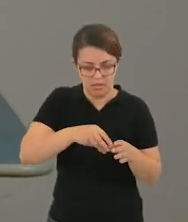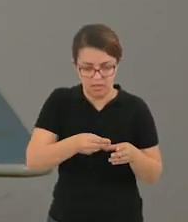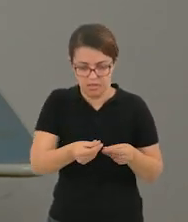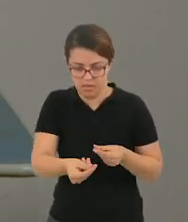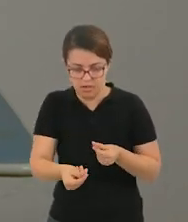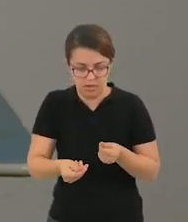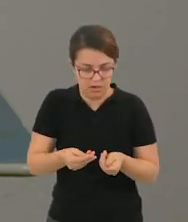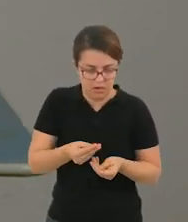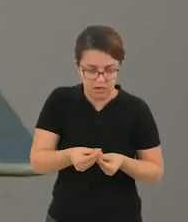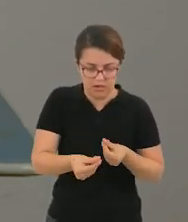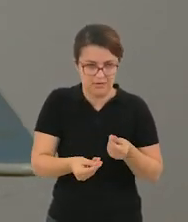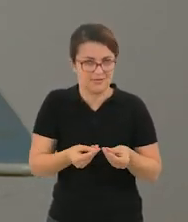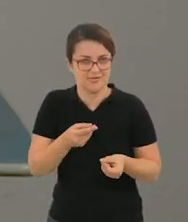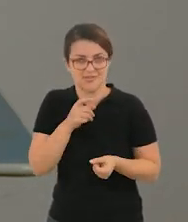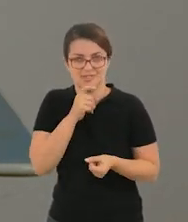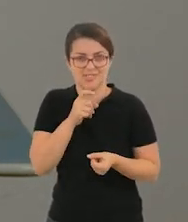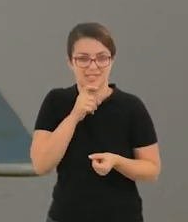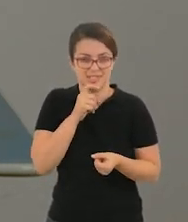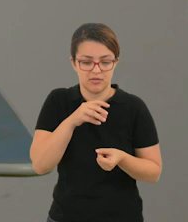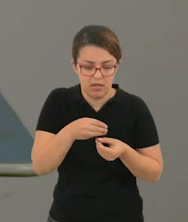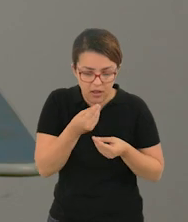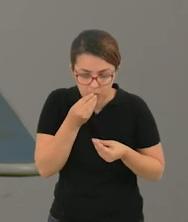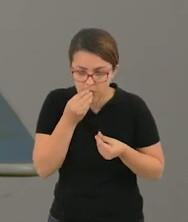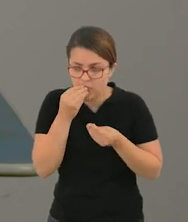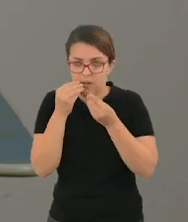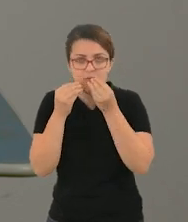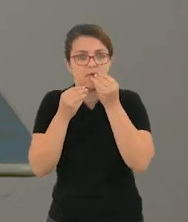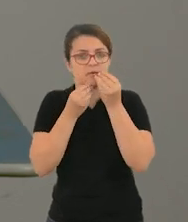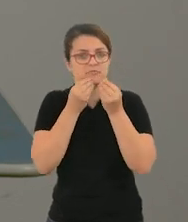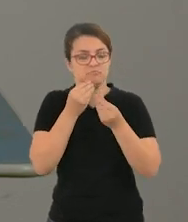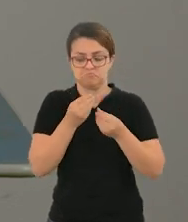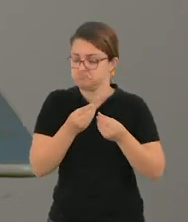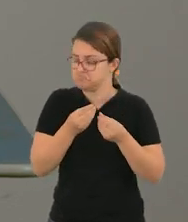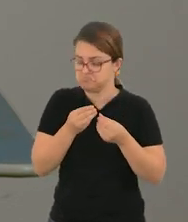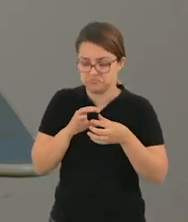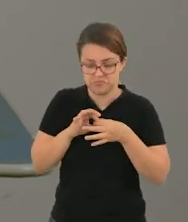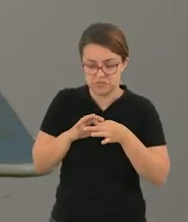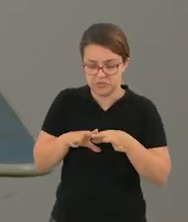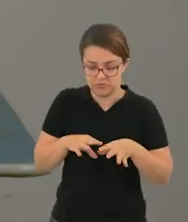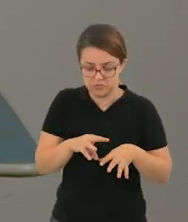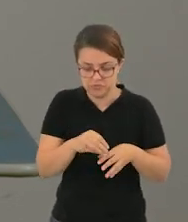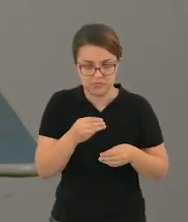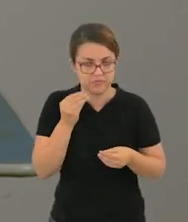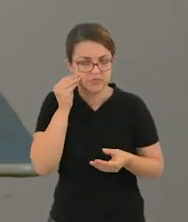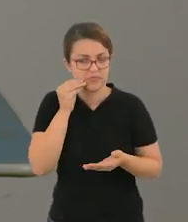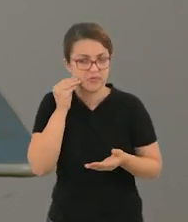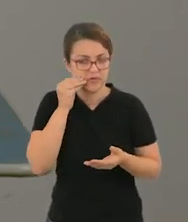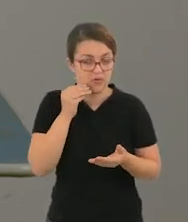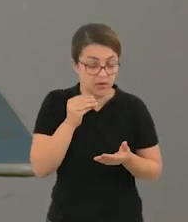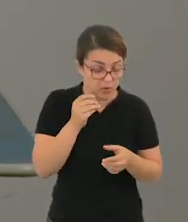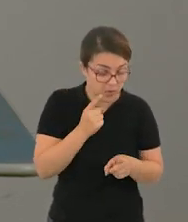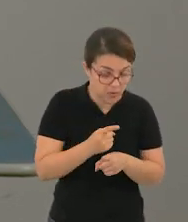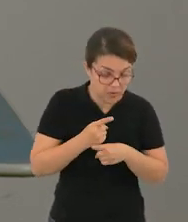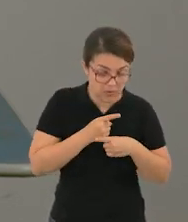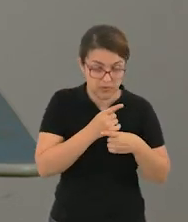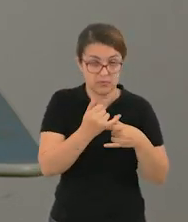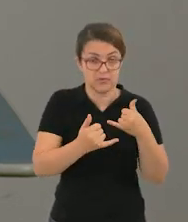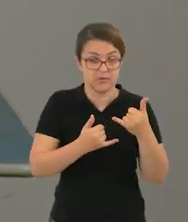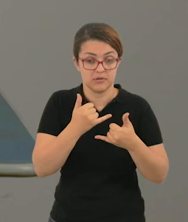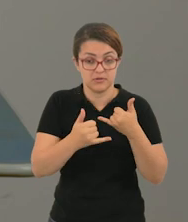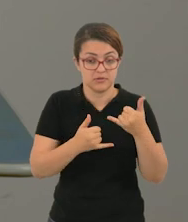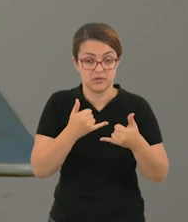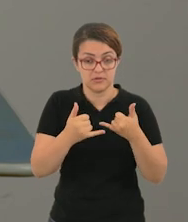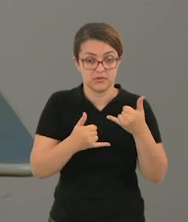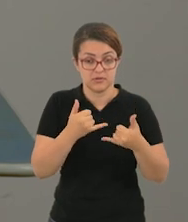geladinha. Eles vão levar a boca, vai ser super gostoso. Vocês vão deixar eles encontrando as pecinhas, os brinquedinhos que vocês,